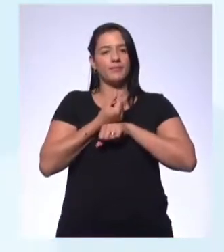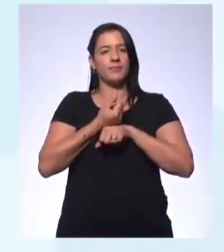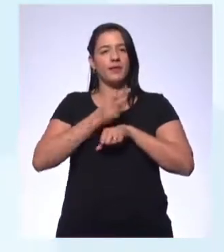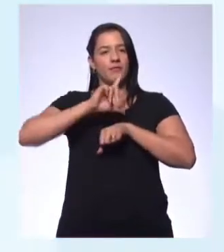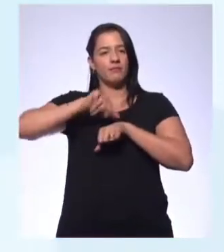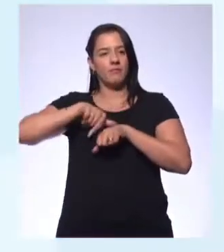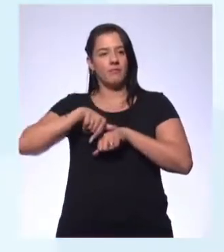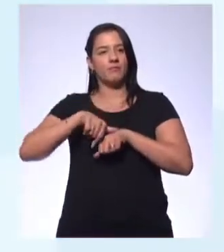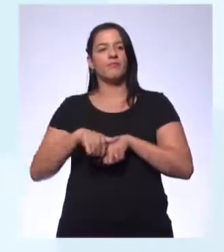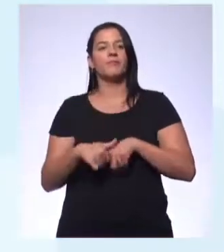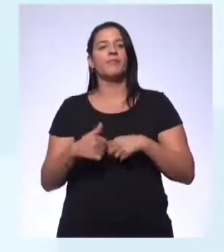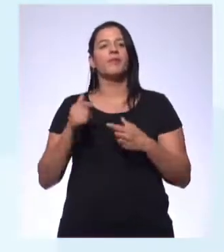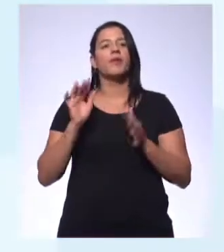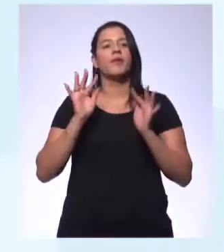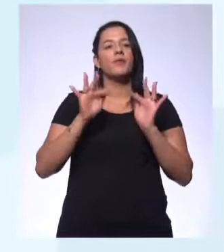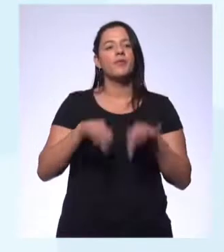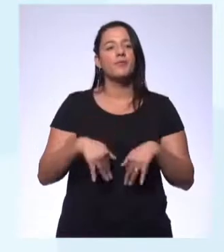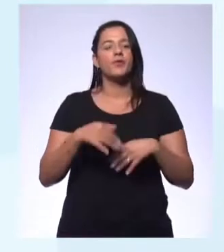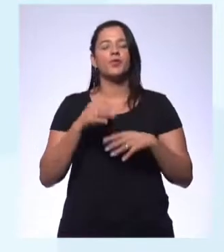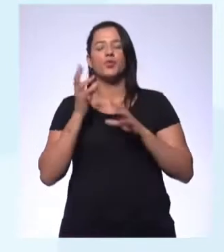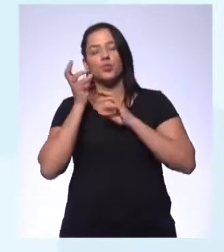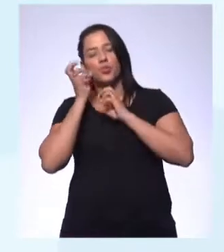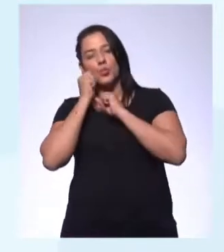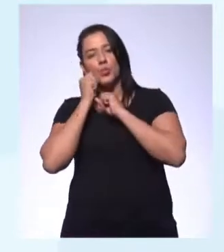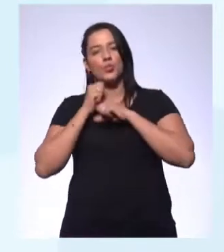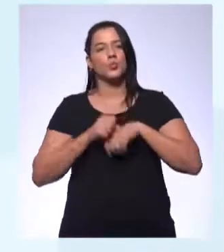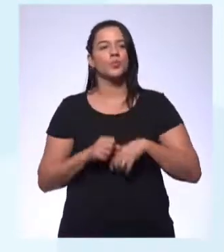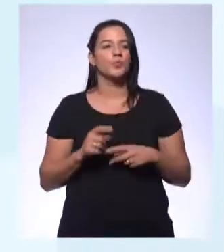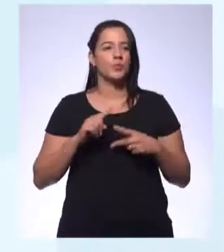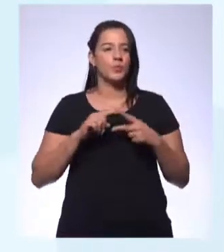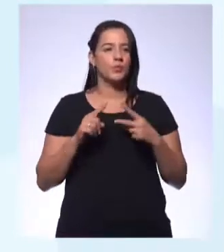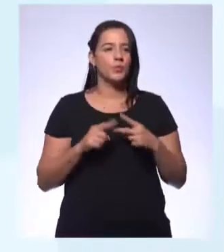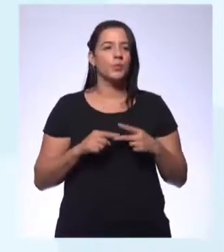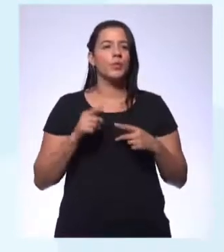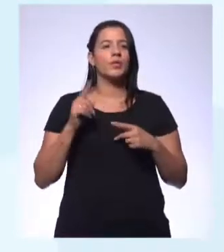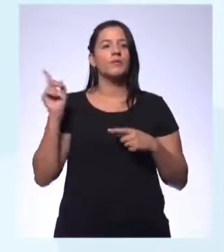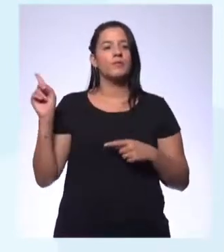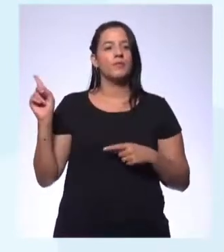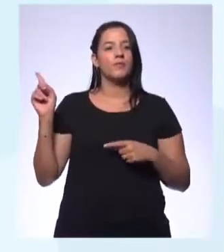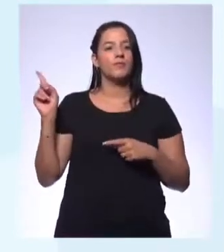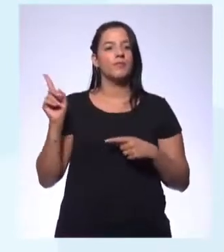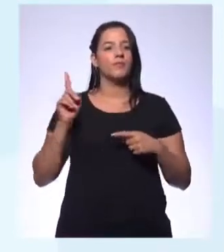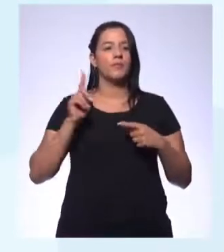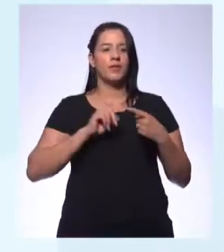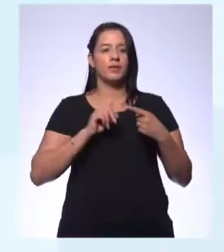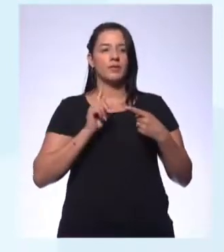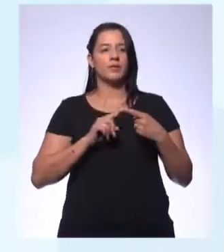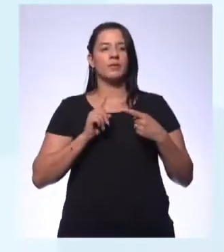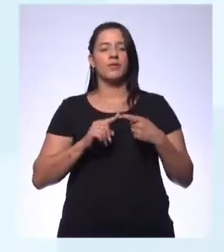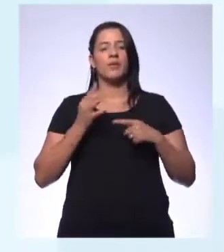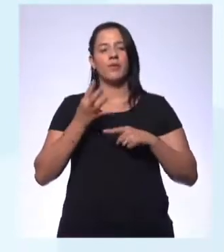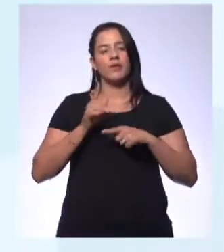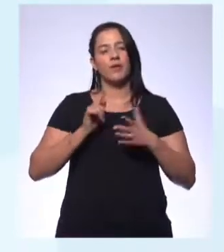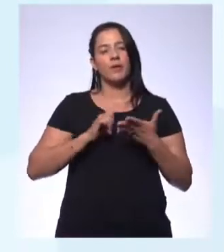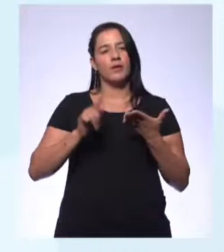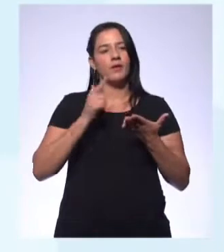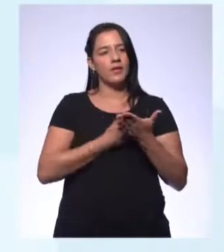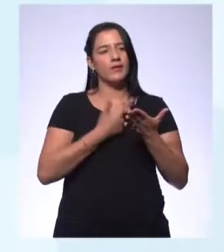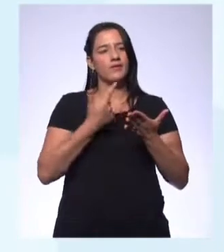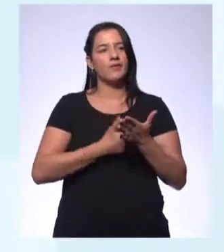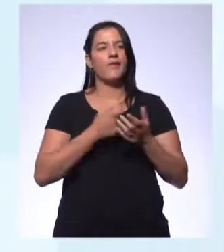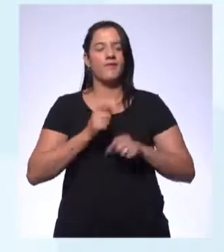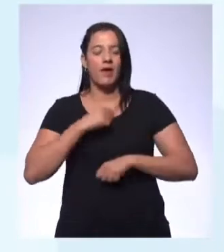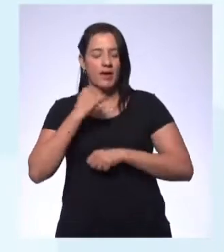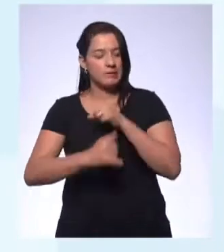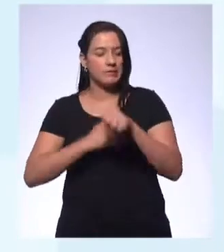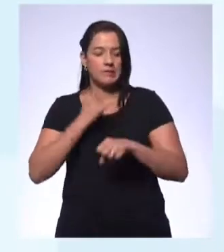Tardio e os Fins do Sono. Então, esse livro vai tratar também dessa coisa do não dormir, do ficar conectado o tempo todo